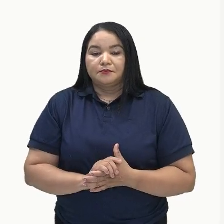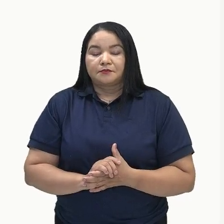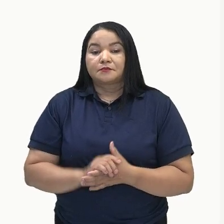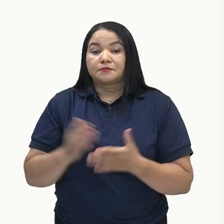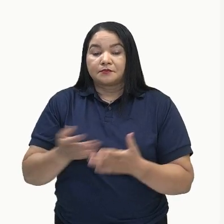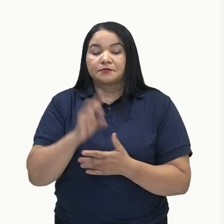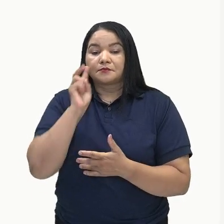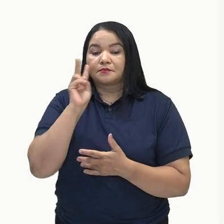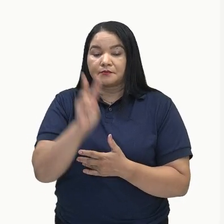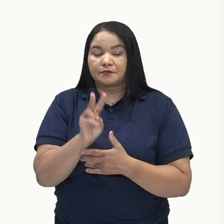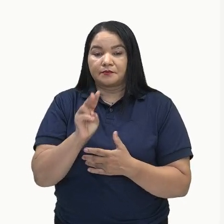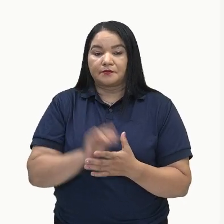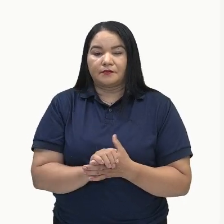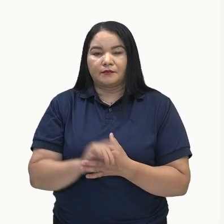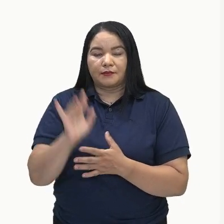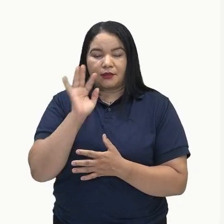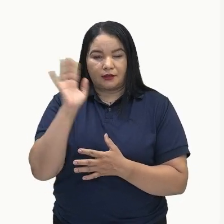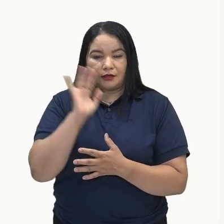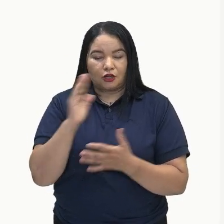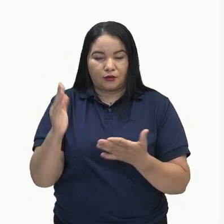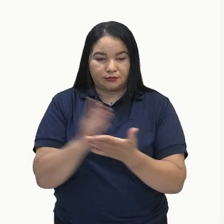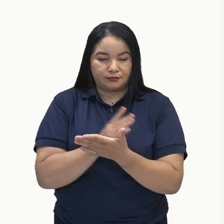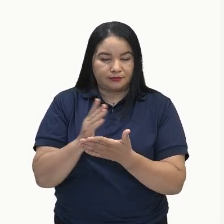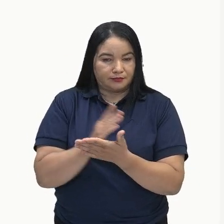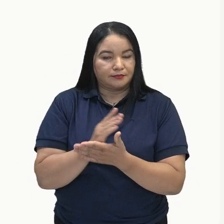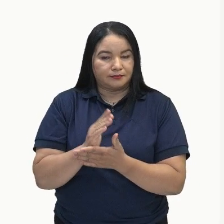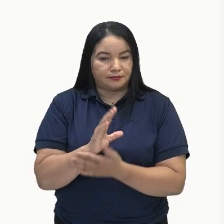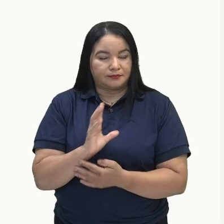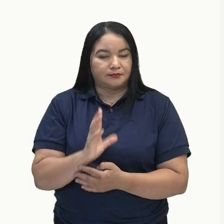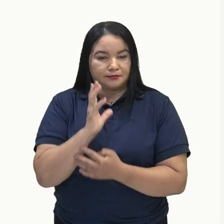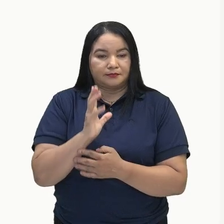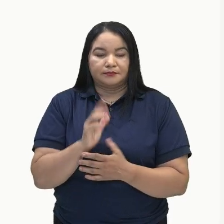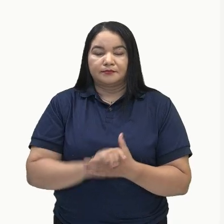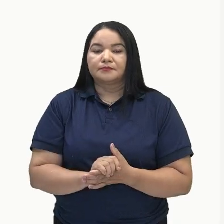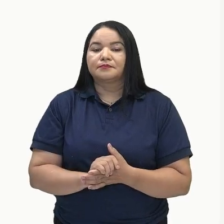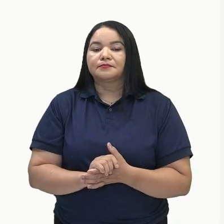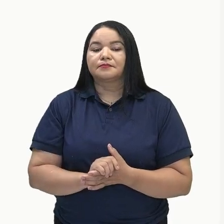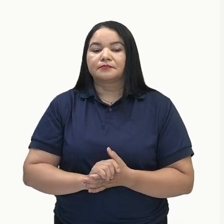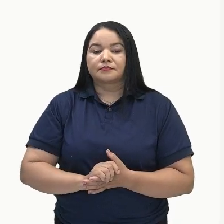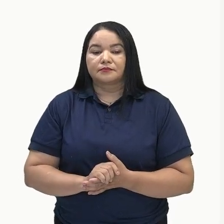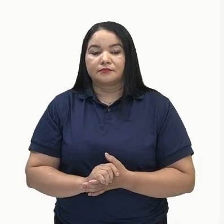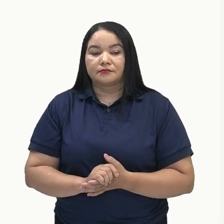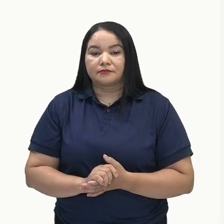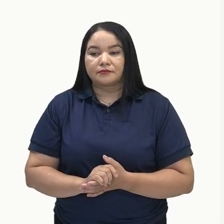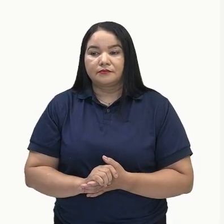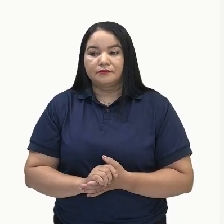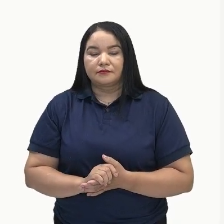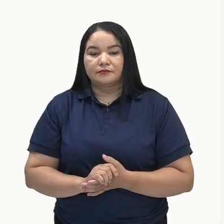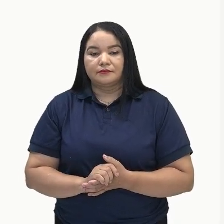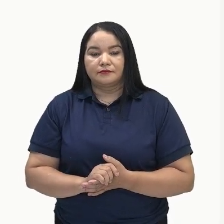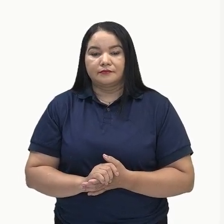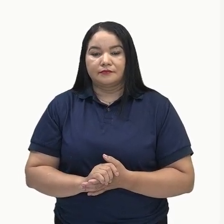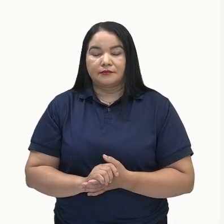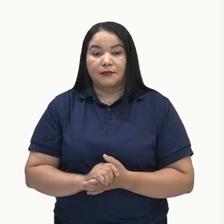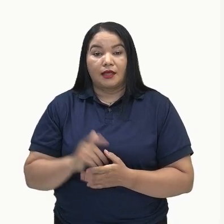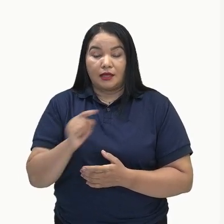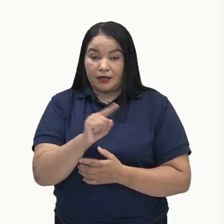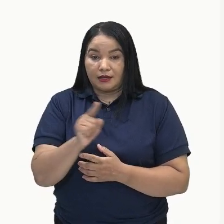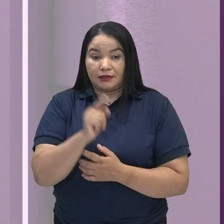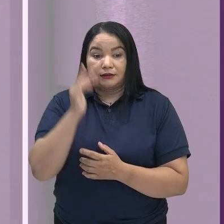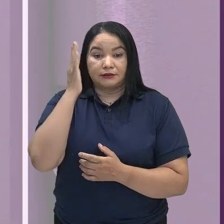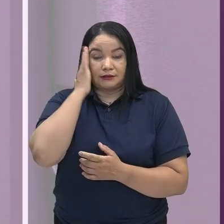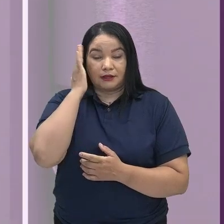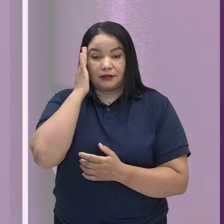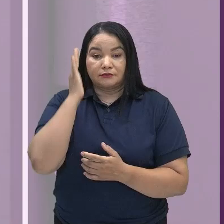agora, pensando aí em algumas situações, problemas que a gente vai fazer aqui, tá bom? Olha só, você já sabe,